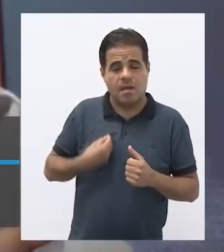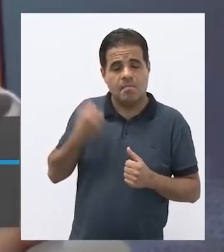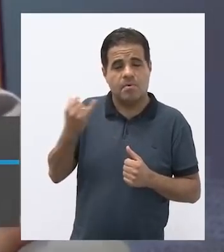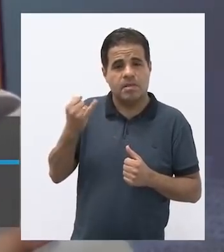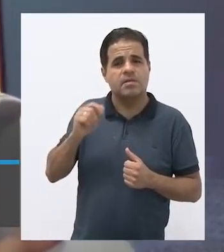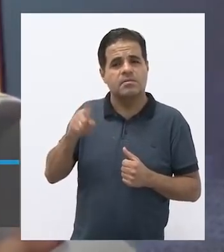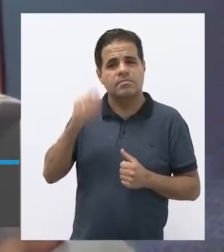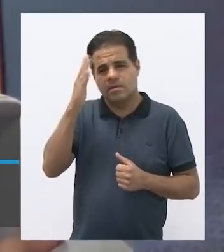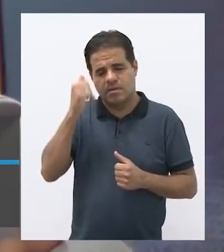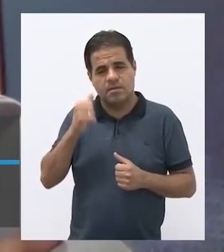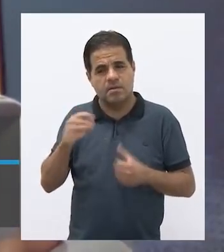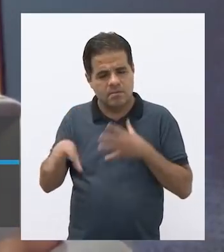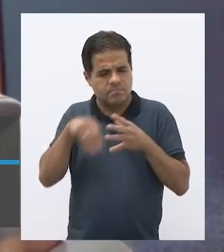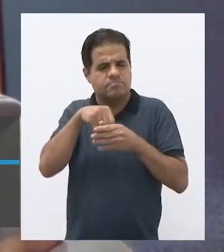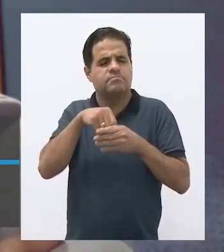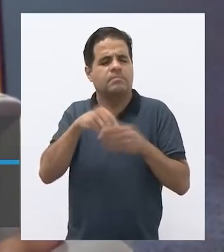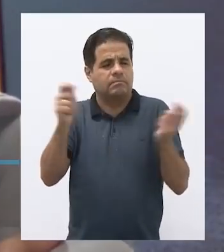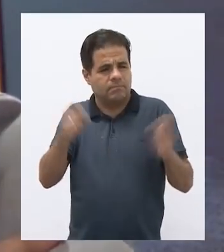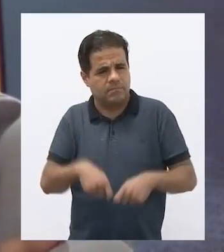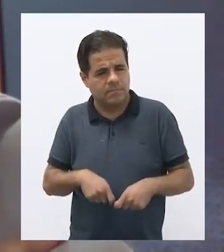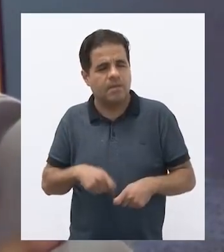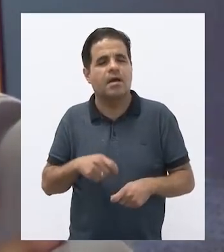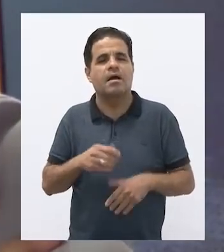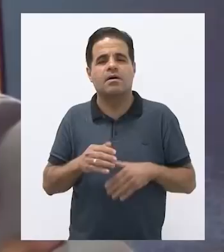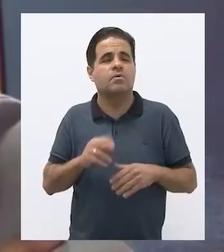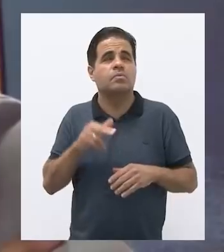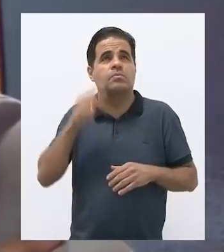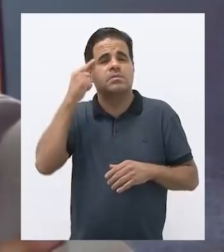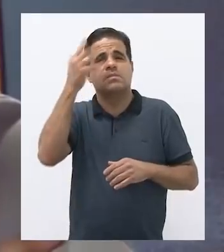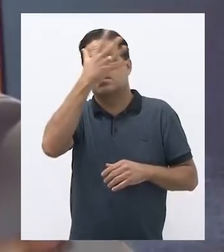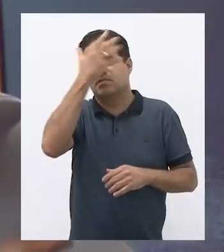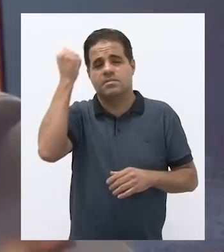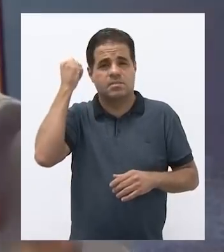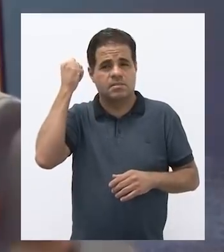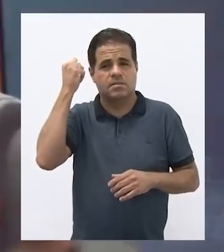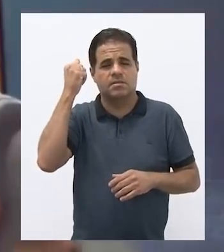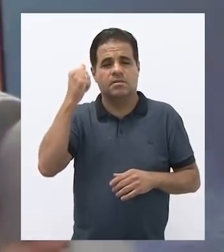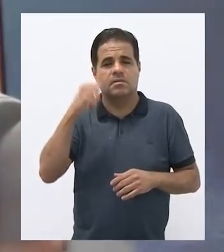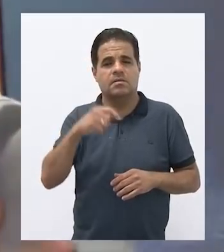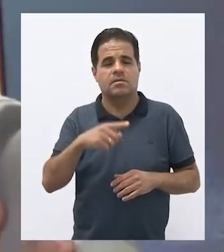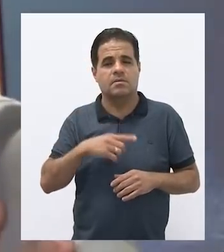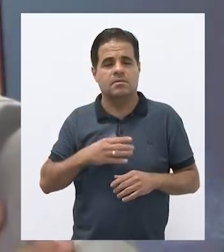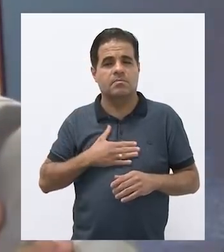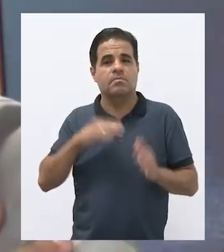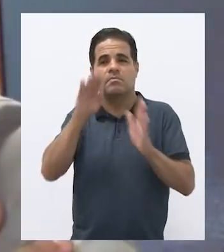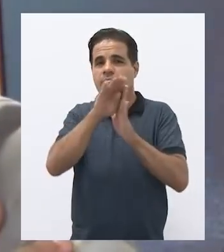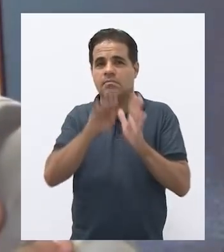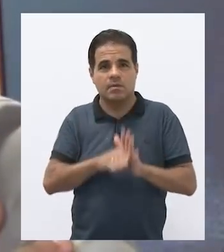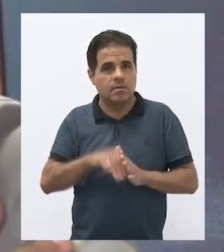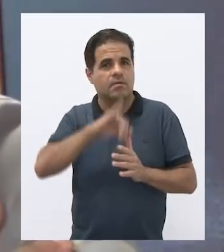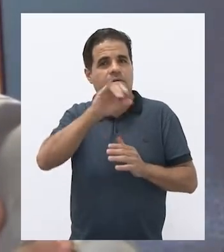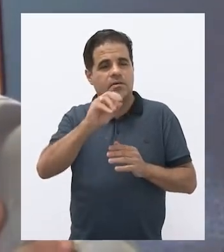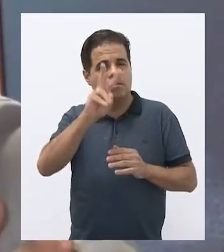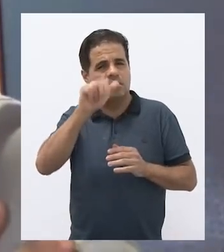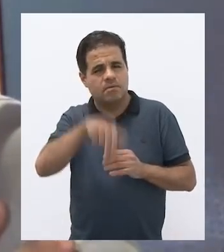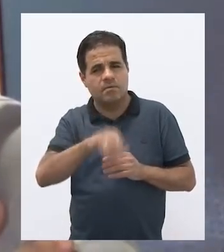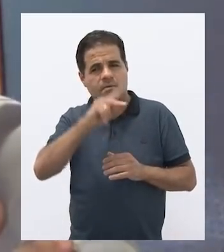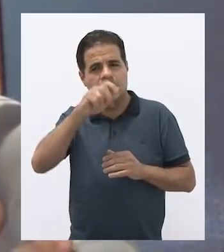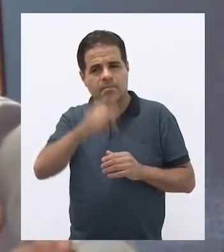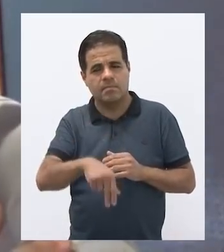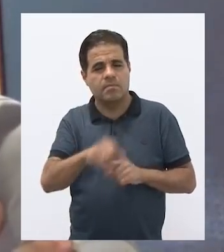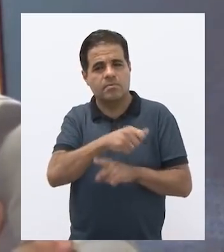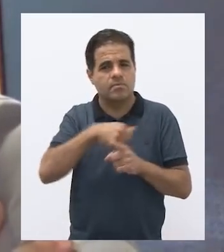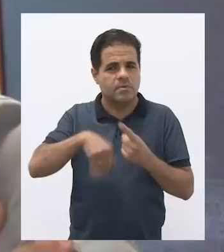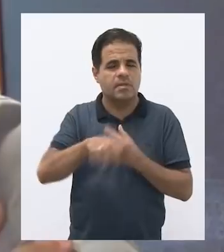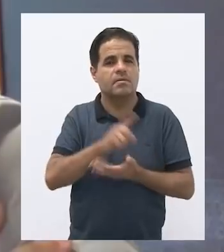aí depois cada um vai incorporando da maneira que dá. A gente nunca pode esquecer disso. O mote, eu tenho o meu programa aqui na Jovem Pan, chama-se Sociedade